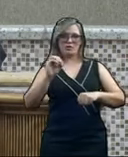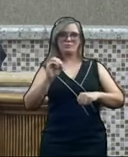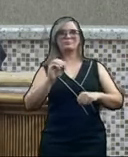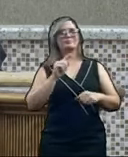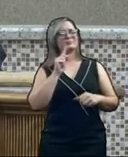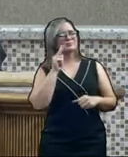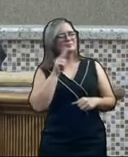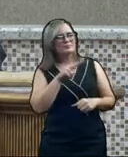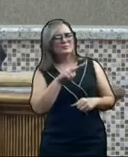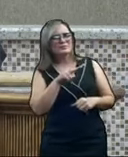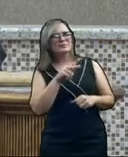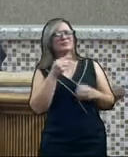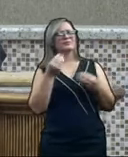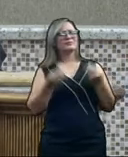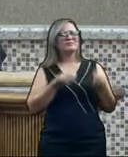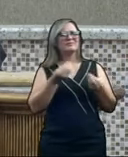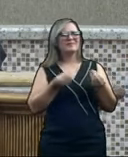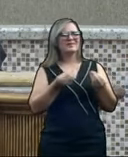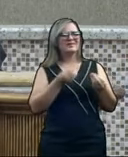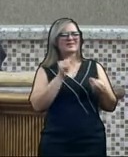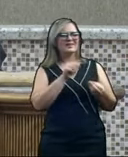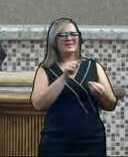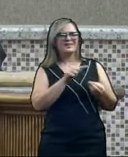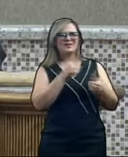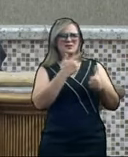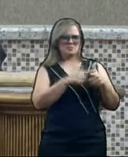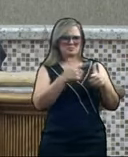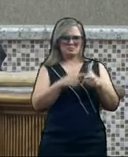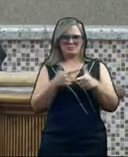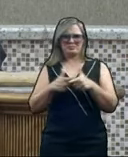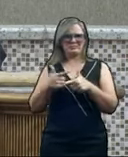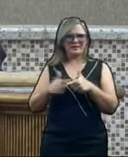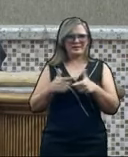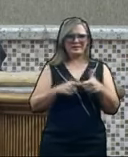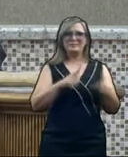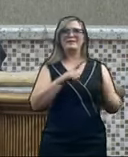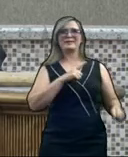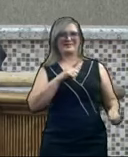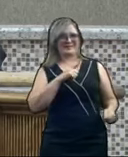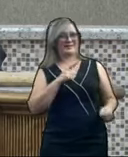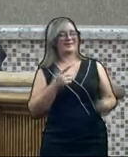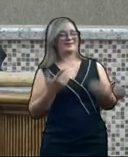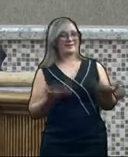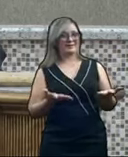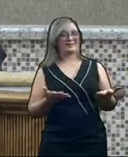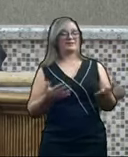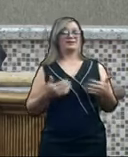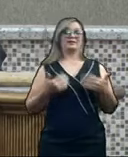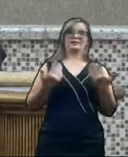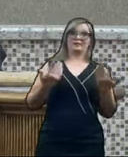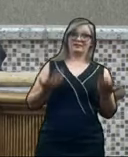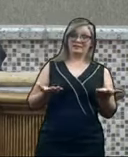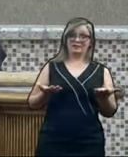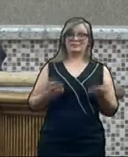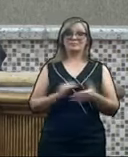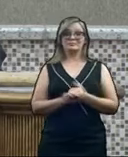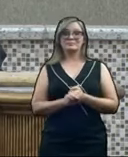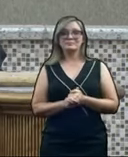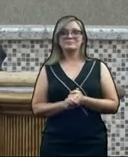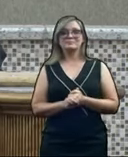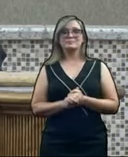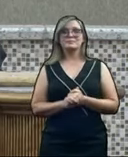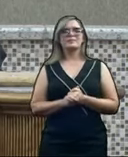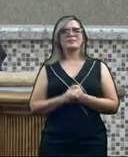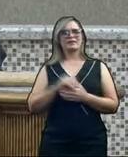igual os outros né cheio de problemas Oi e o interessante que o dia no corredor da igreja aqui